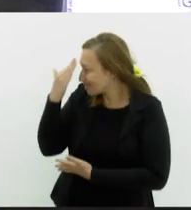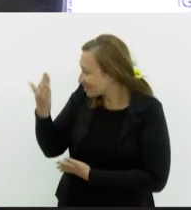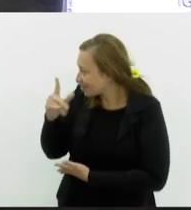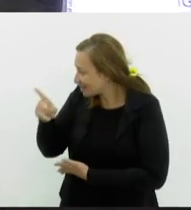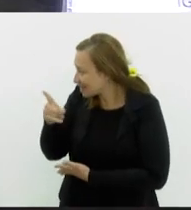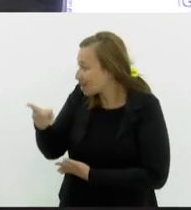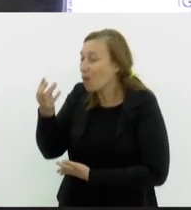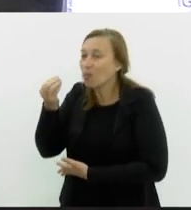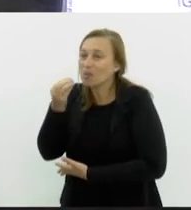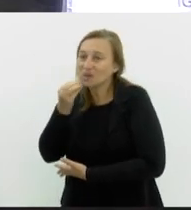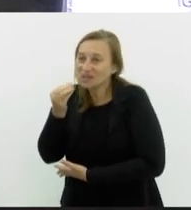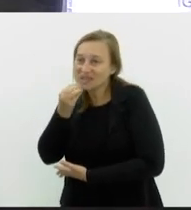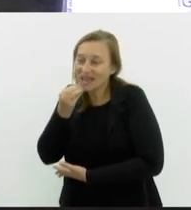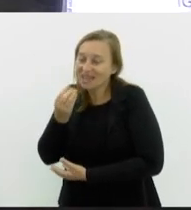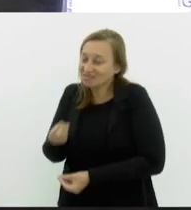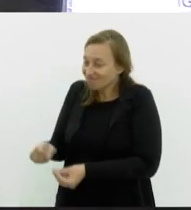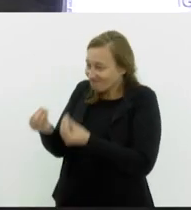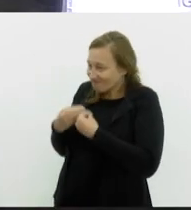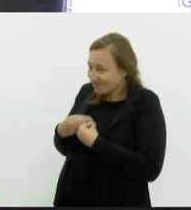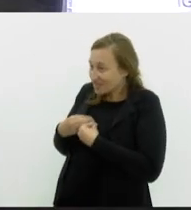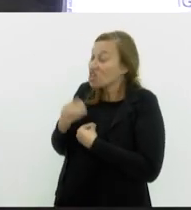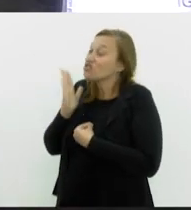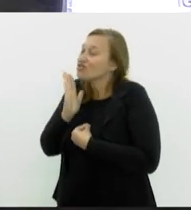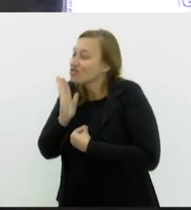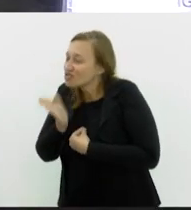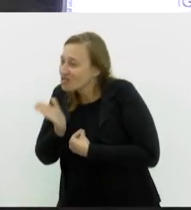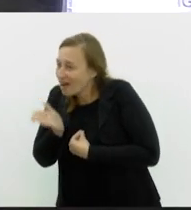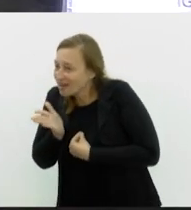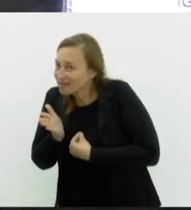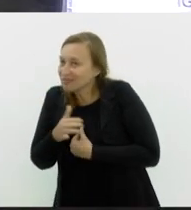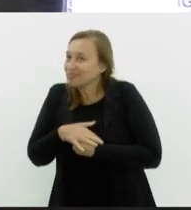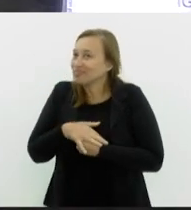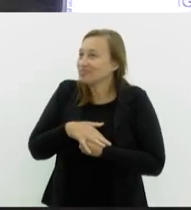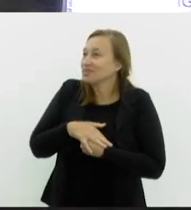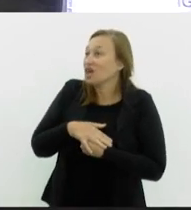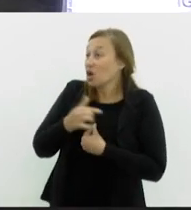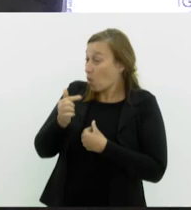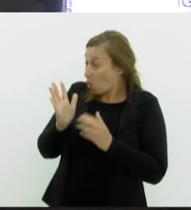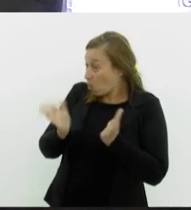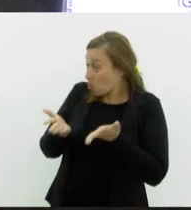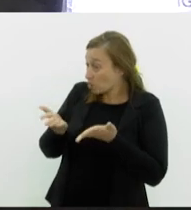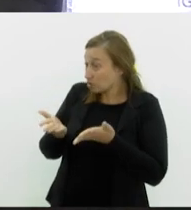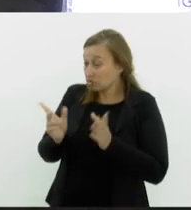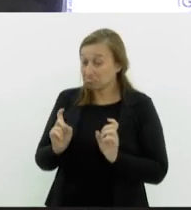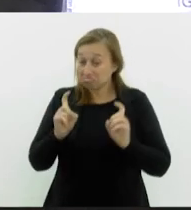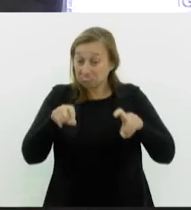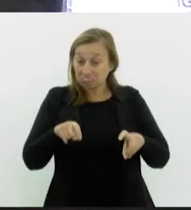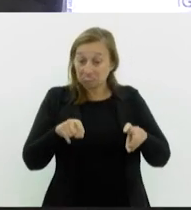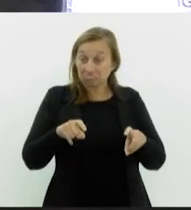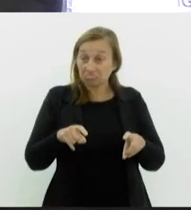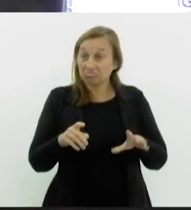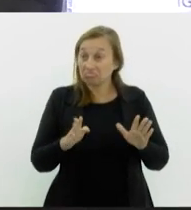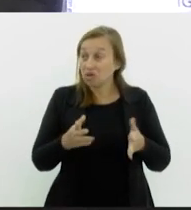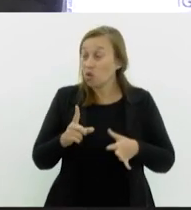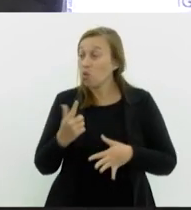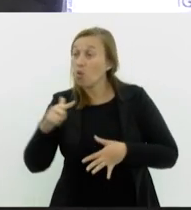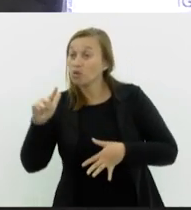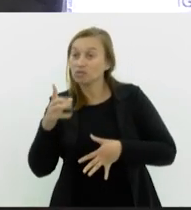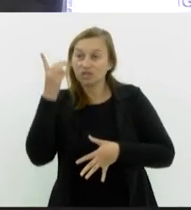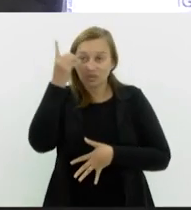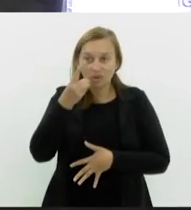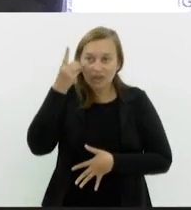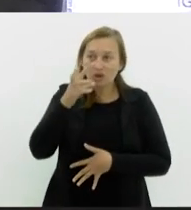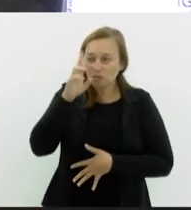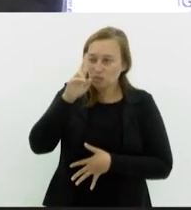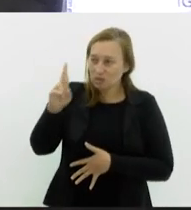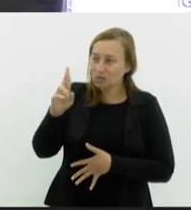por essa oportunidade, já que eu exerço hoje o mandato aqui com os outros deputados, o senhor sempre